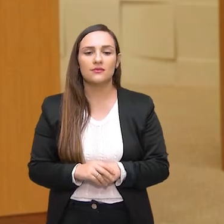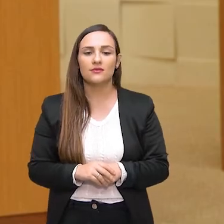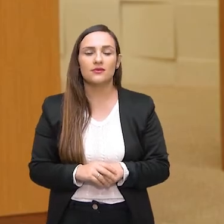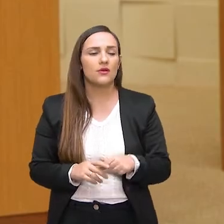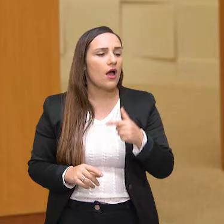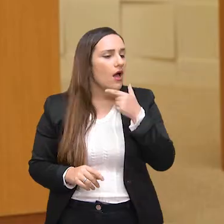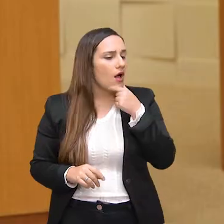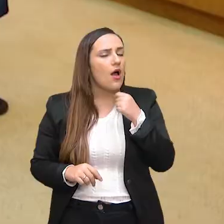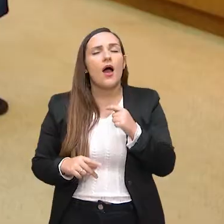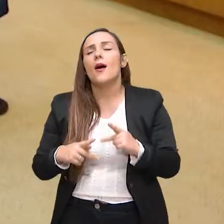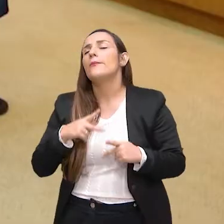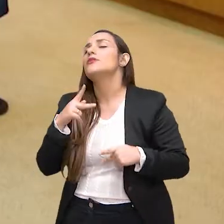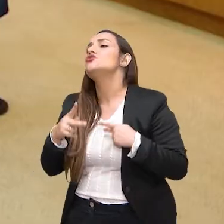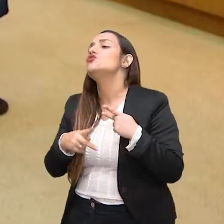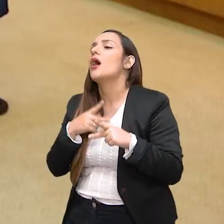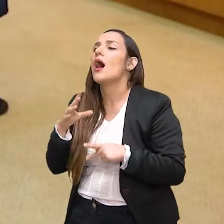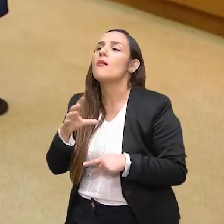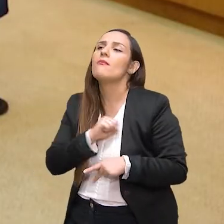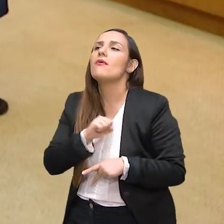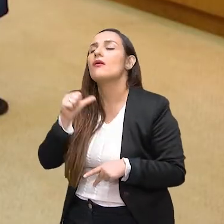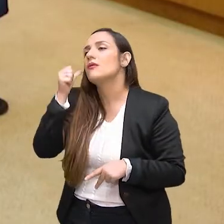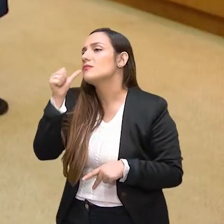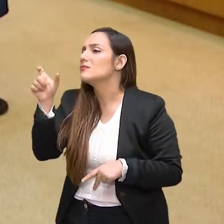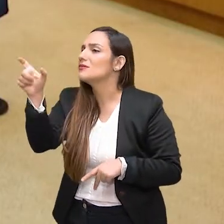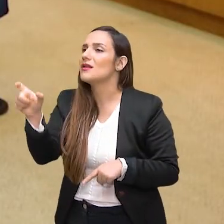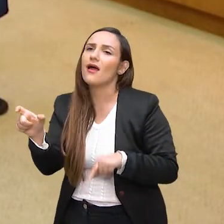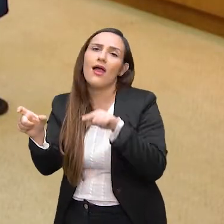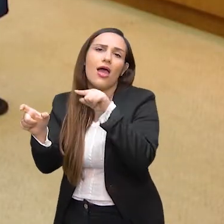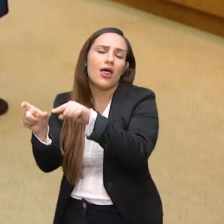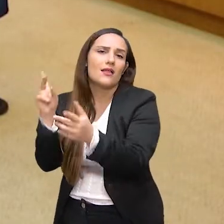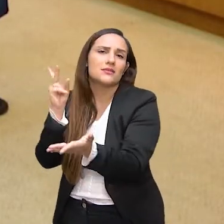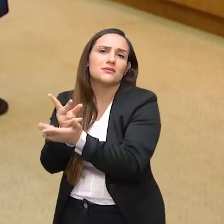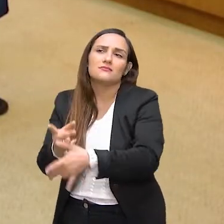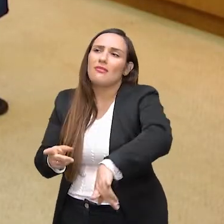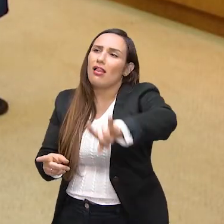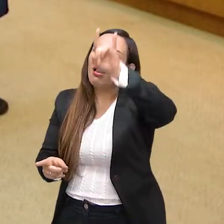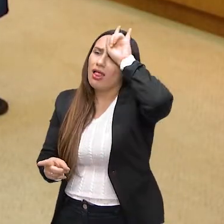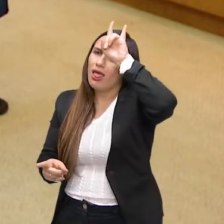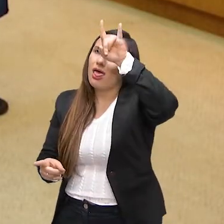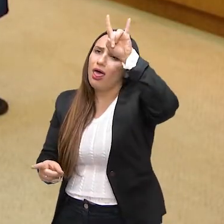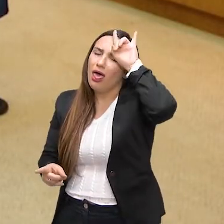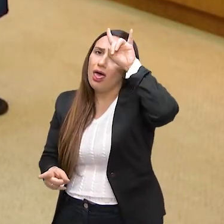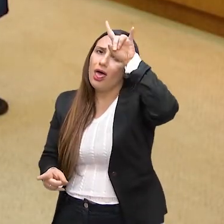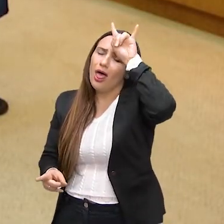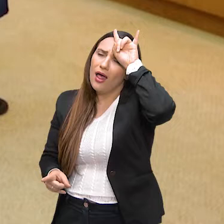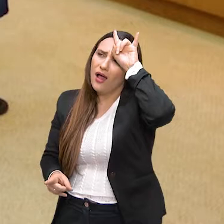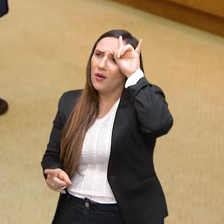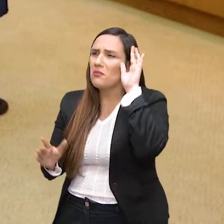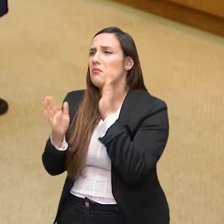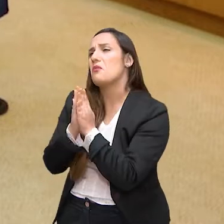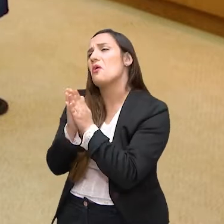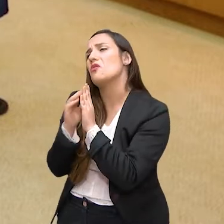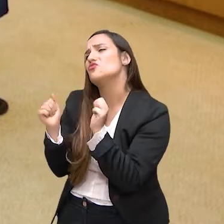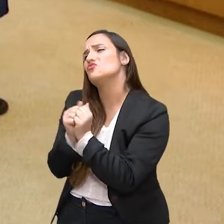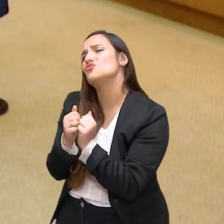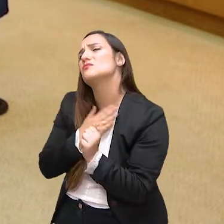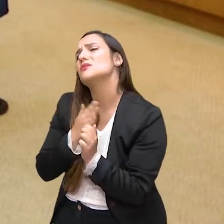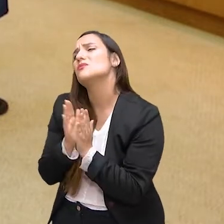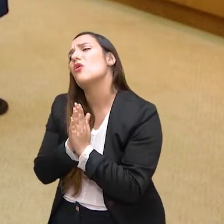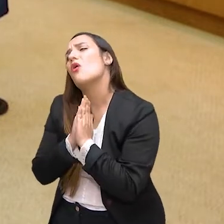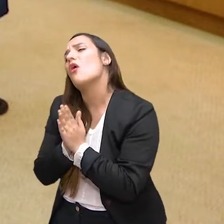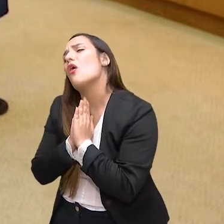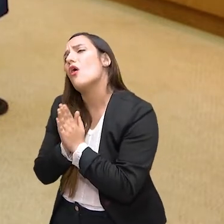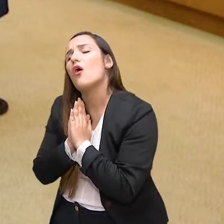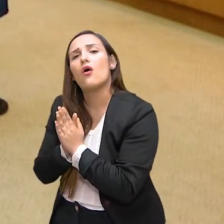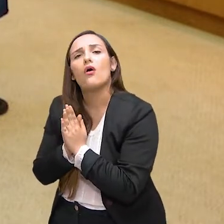senhor, ele estava muito apaixonado pela mulher, quer dizer, amava a mulher dele, mas a mulher era extremamente infiel. E ele